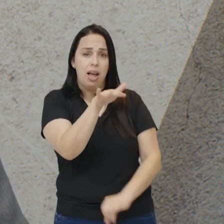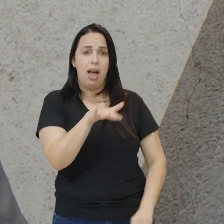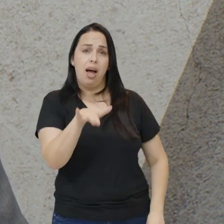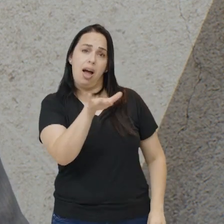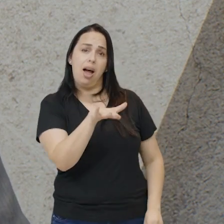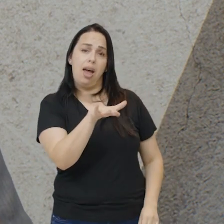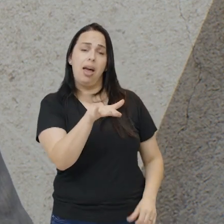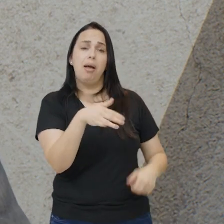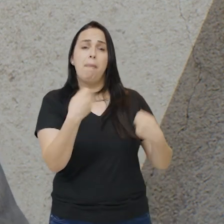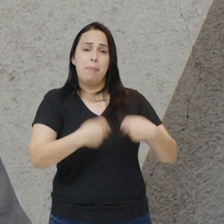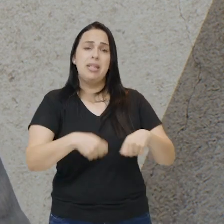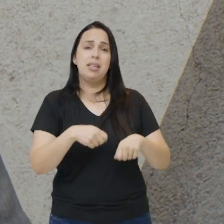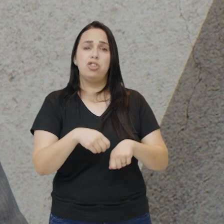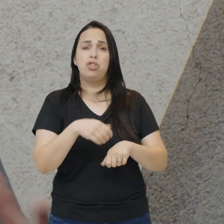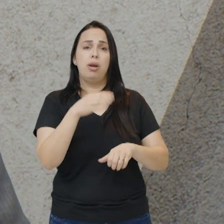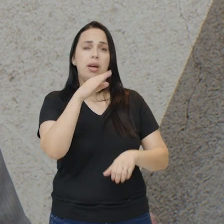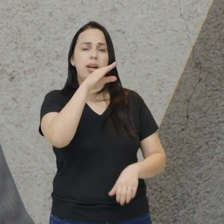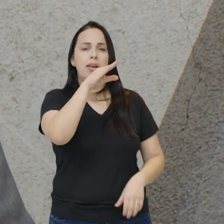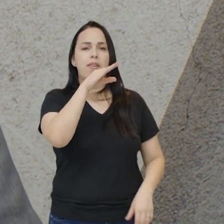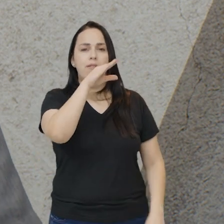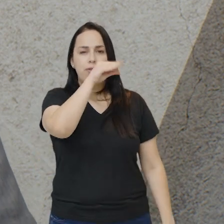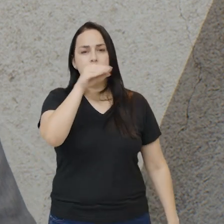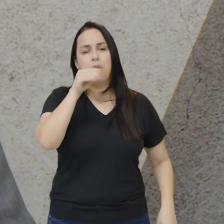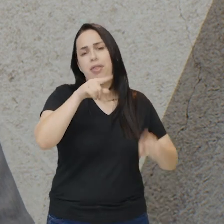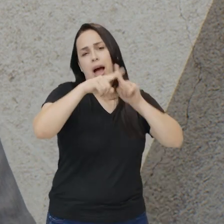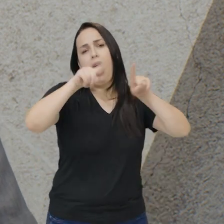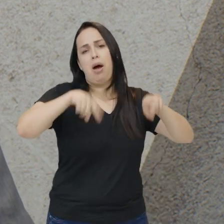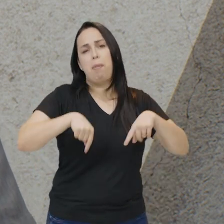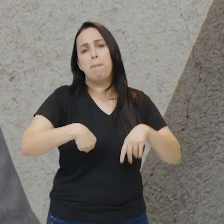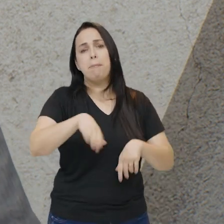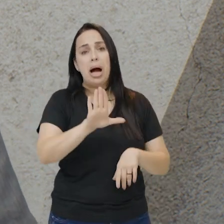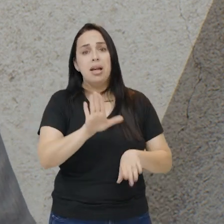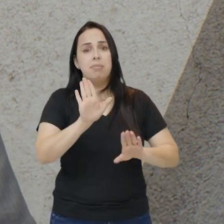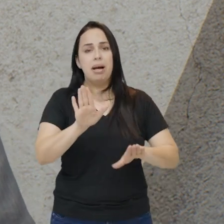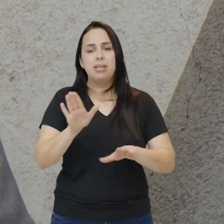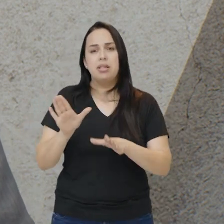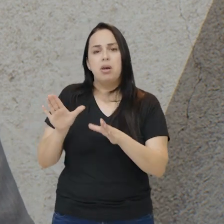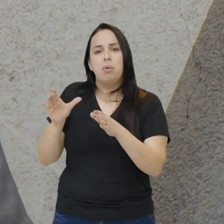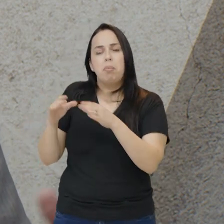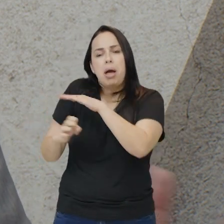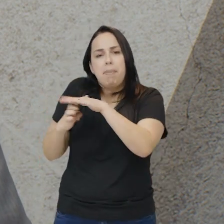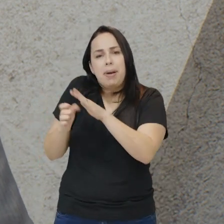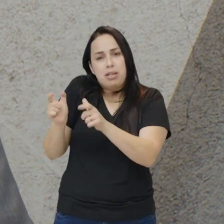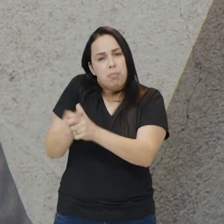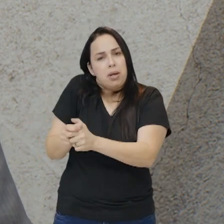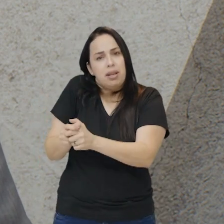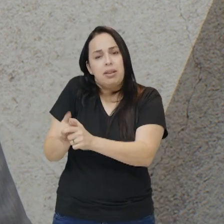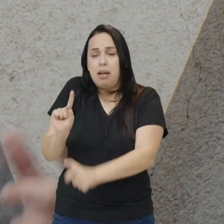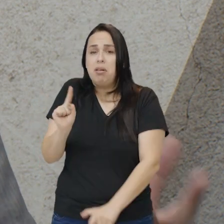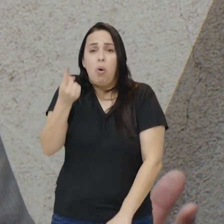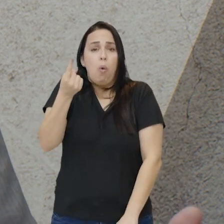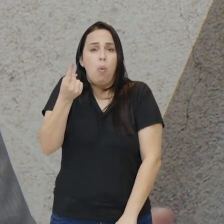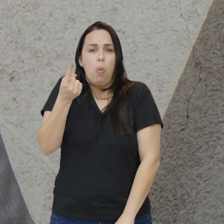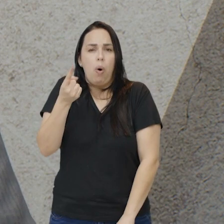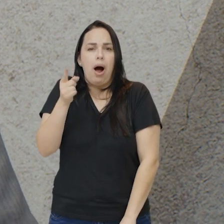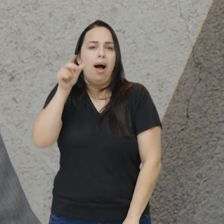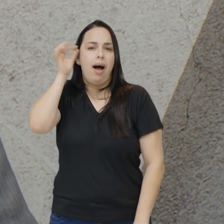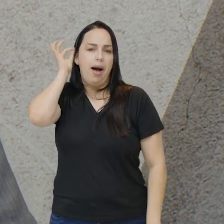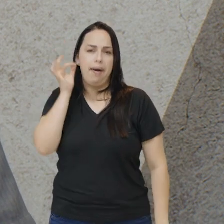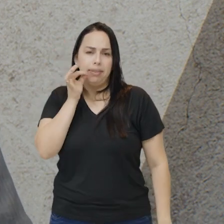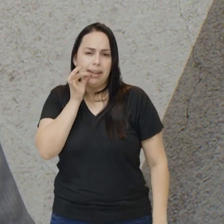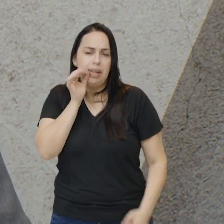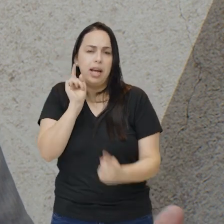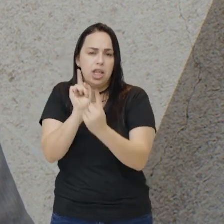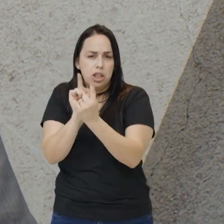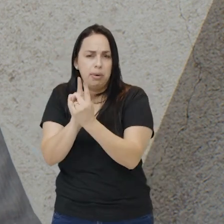onde mais profissionais desse segmento atuam. Mas nada impede de uma pequena empresa ter um atendente lá